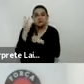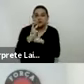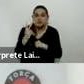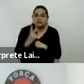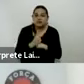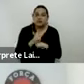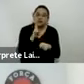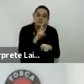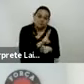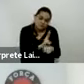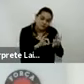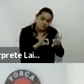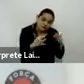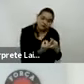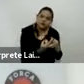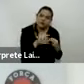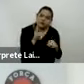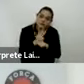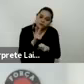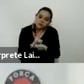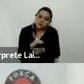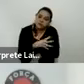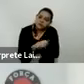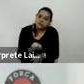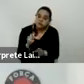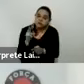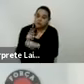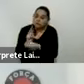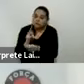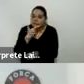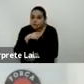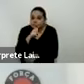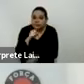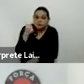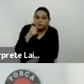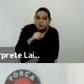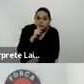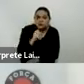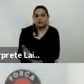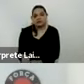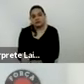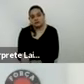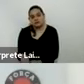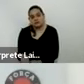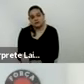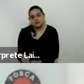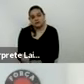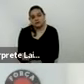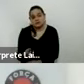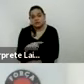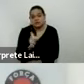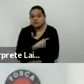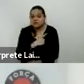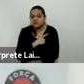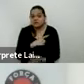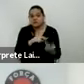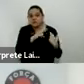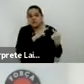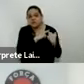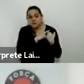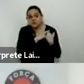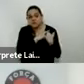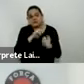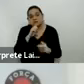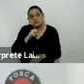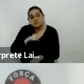Dos nossos filhos, dos nossos pais. A gente realmente tem essa responsabilidade e não vamos fugir